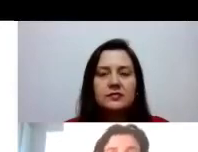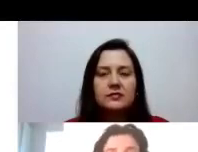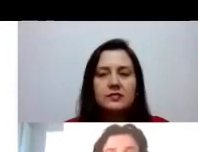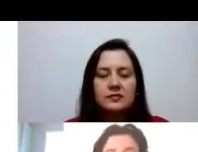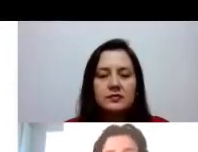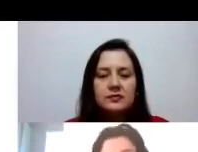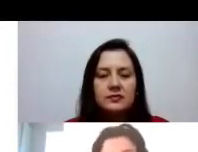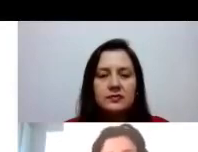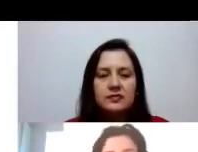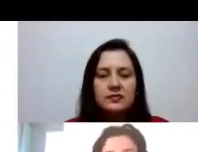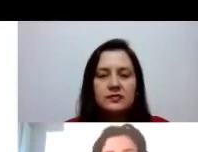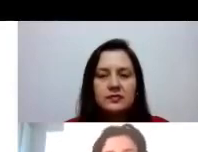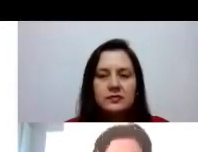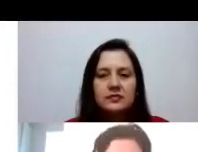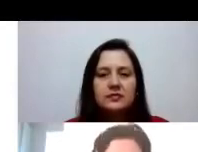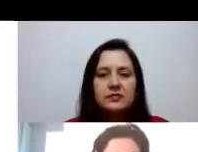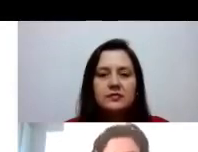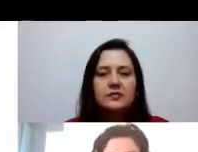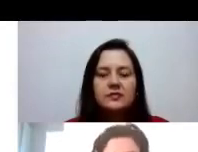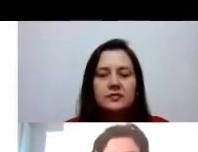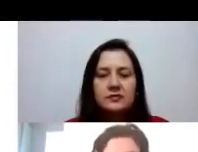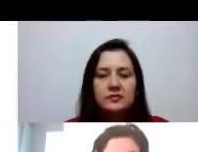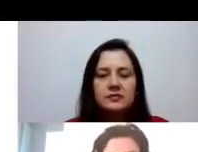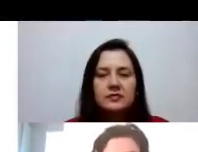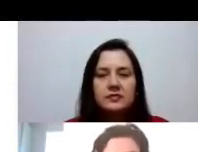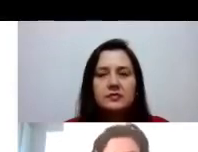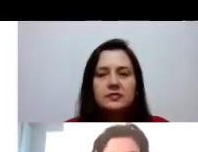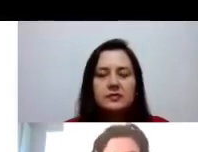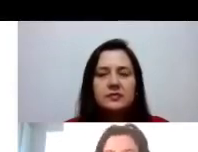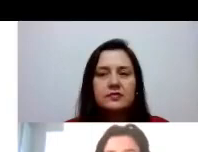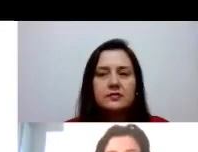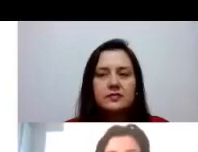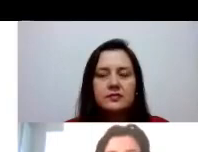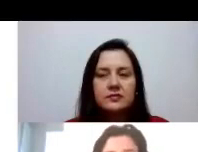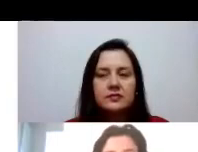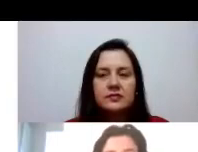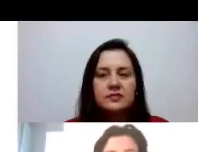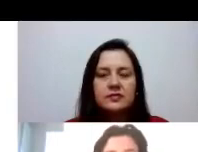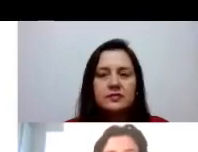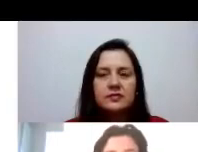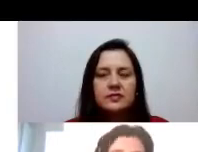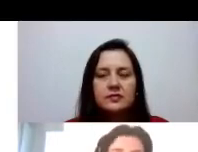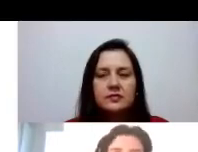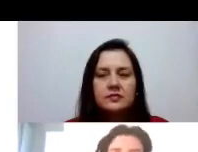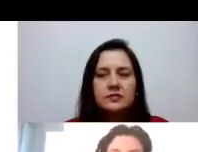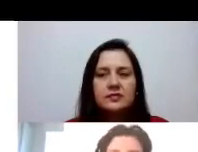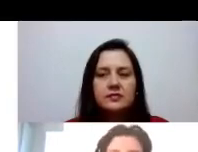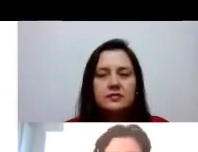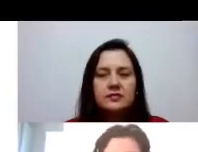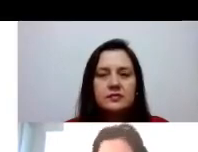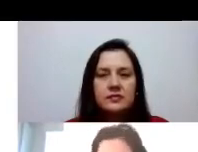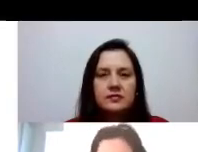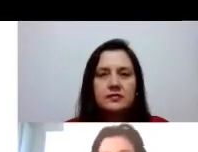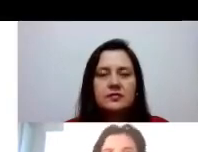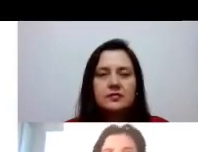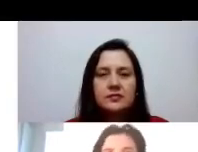publicidade. Tudo que nós fazemos tem que ser público, tem que ter um ato público. Eu não posso comprar, eu não posso contratar, eu não posso